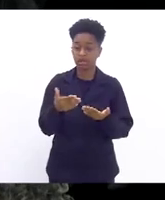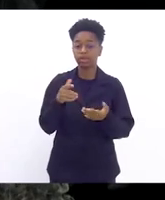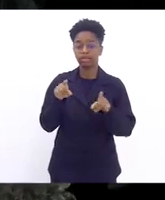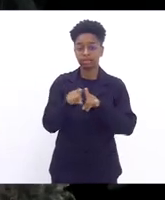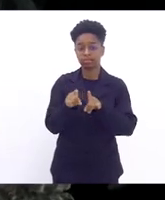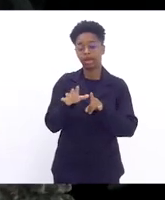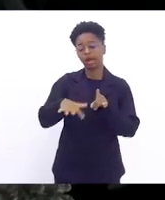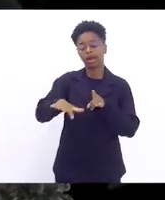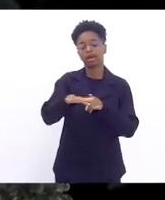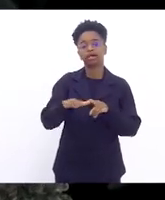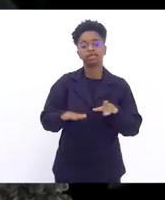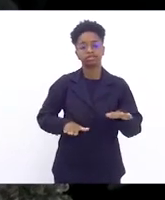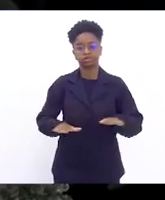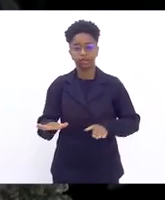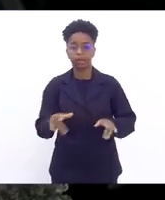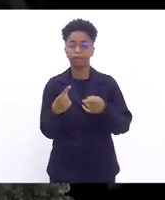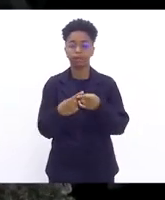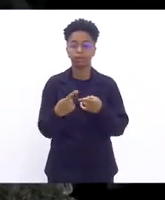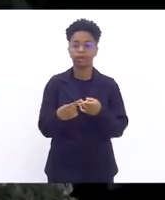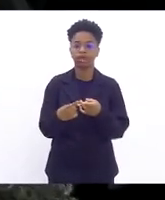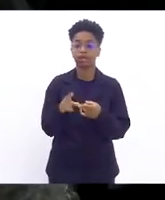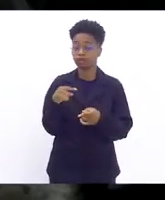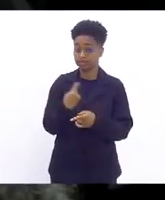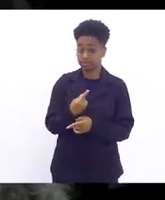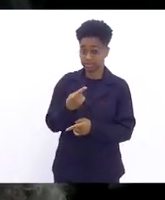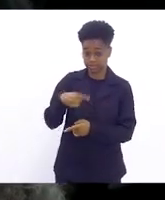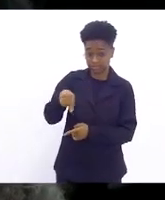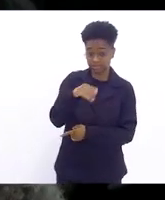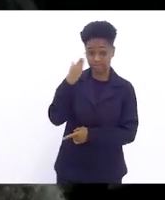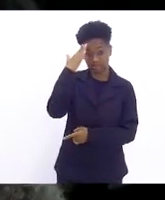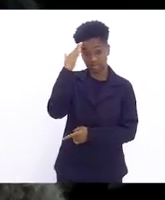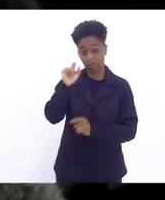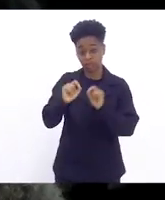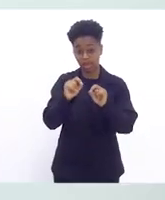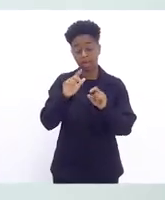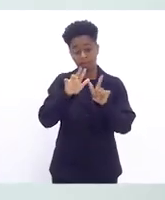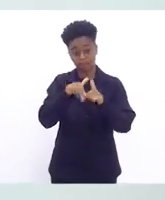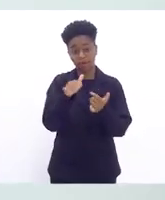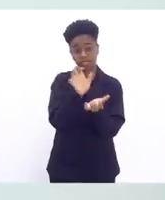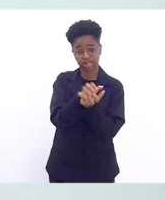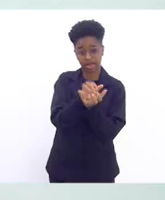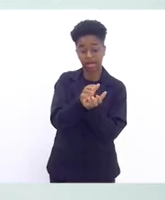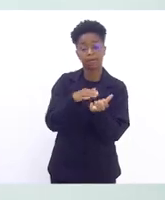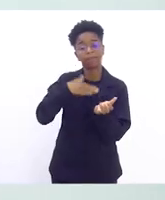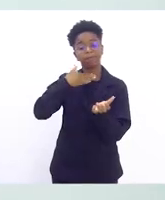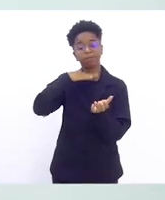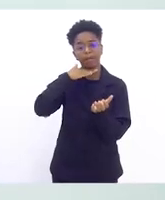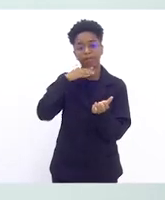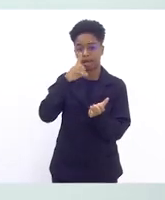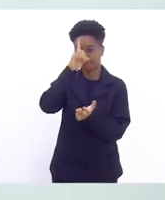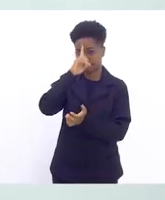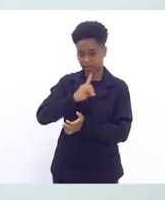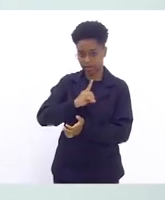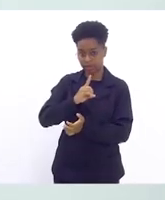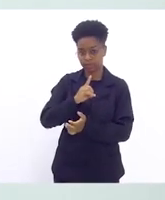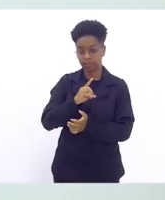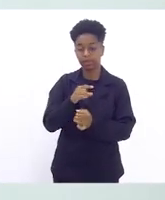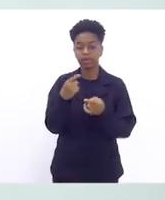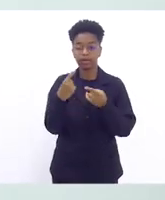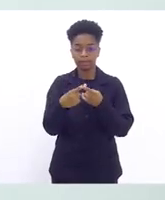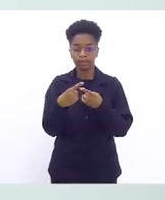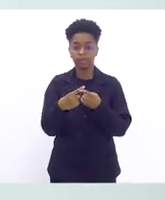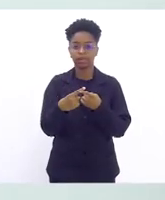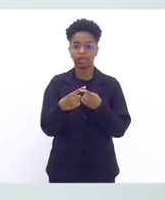Jacarepaguá porque a gente sabe que Jacarepaguá vem do Jacarepaguá de jacaré de papo amarelo que habita